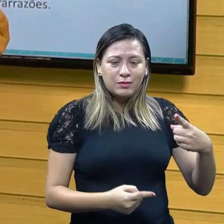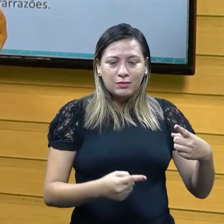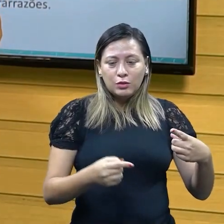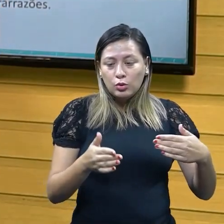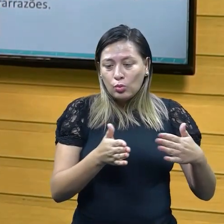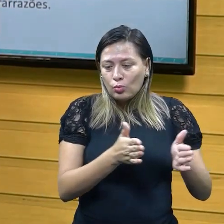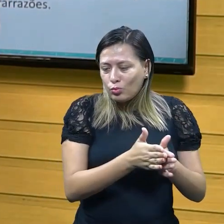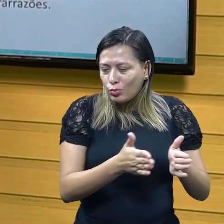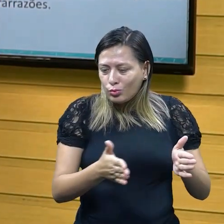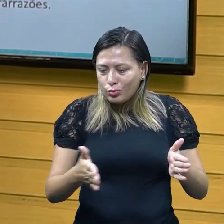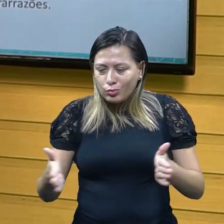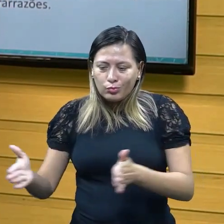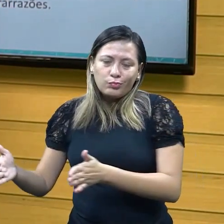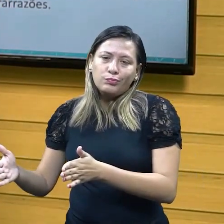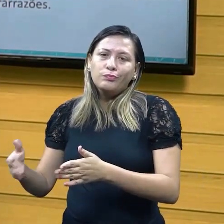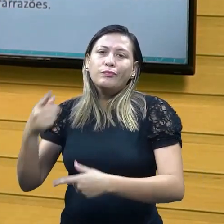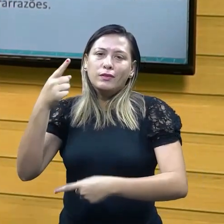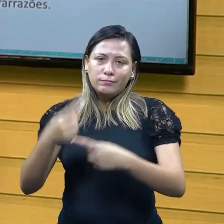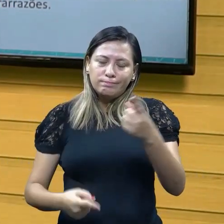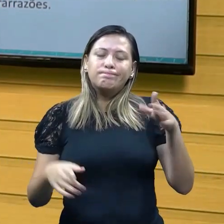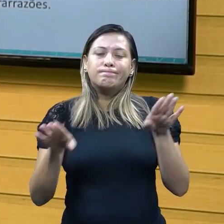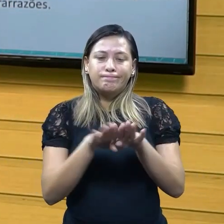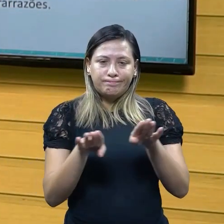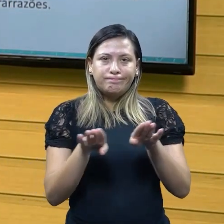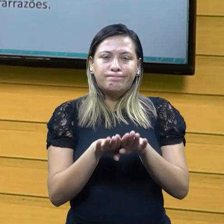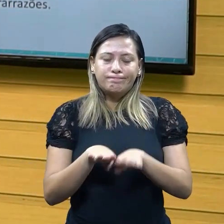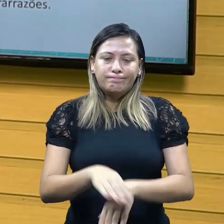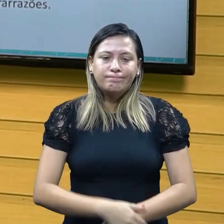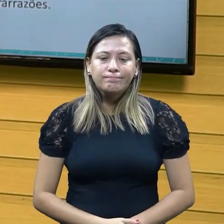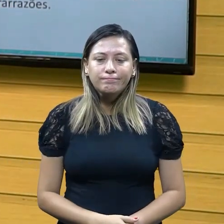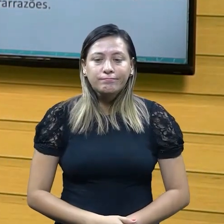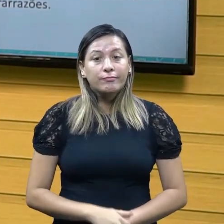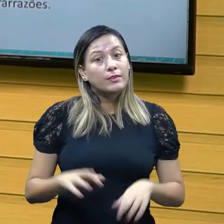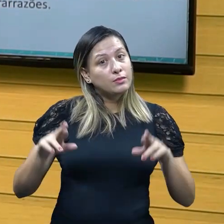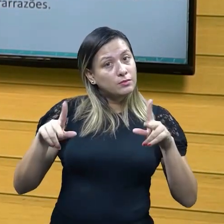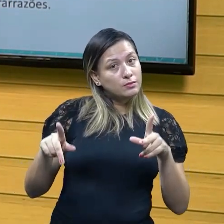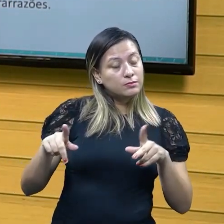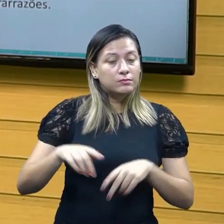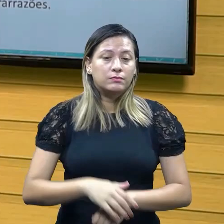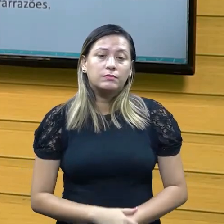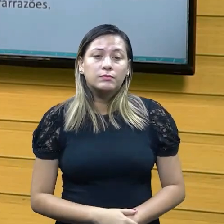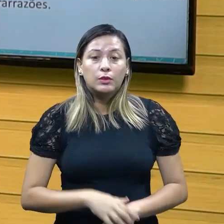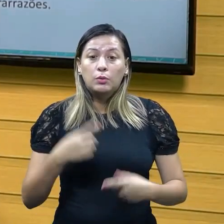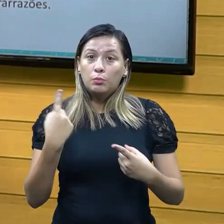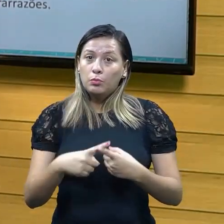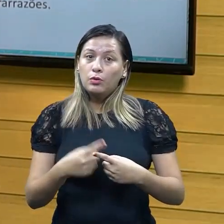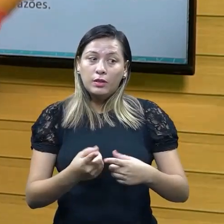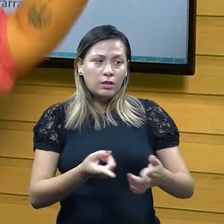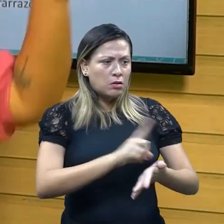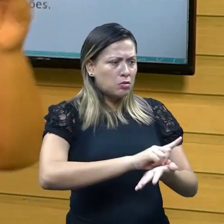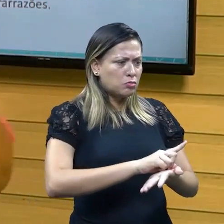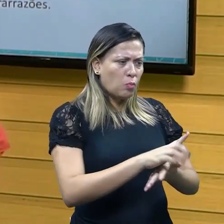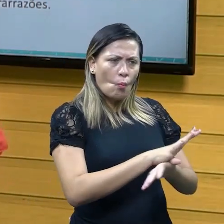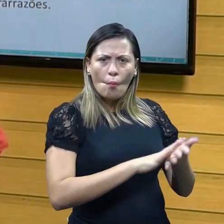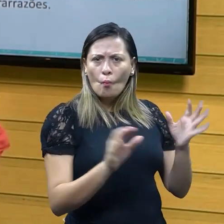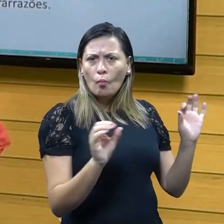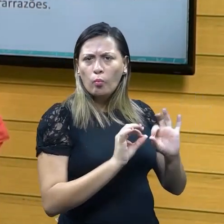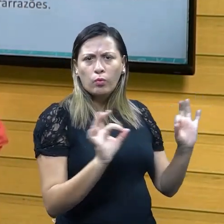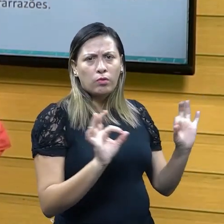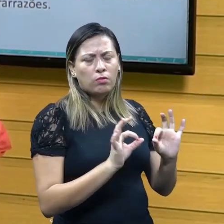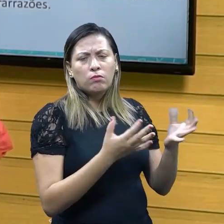atos subsequentes, ele vai ter a nulidade, certo? É diferente, porque antes da petição inicial não tem